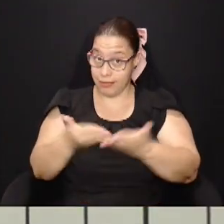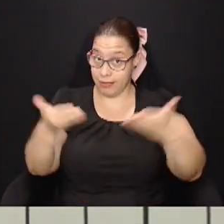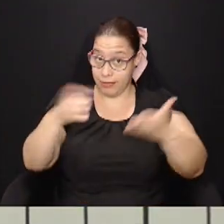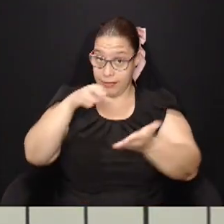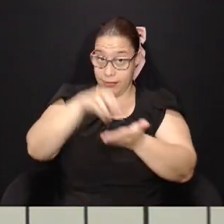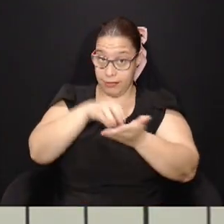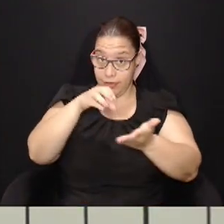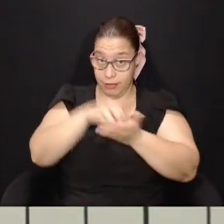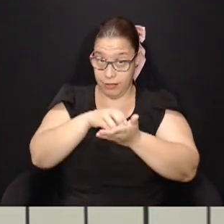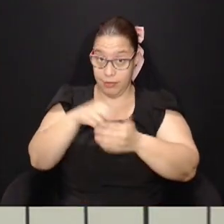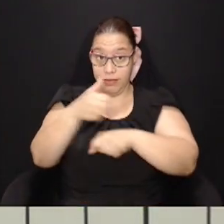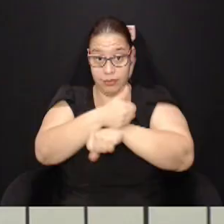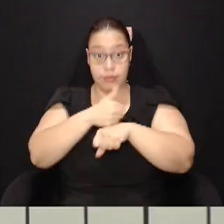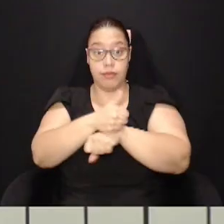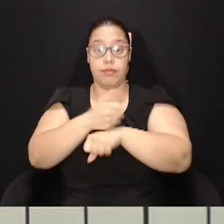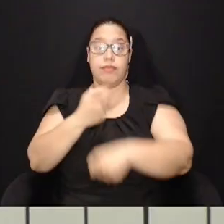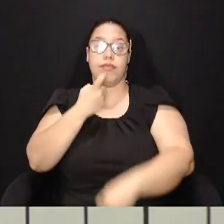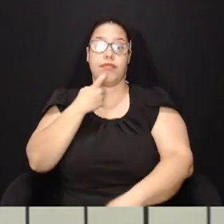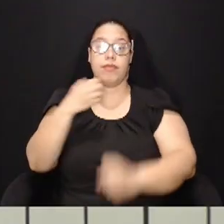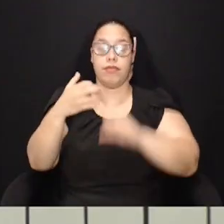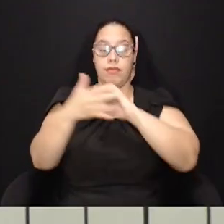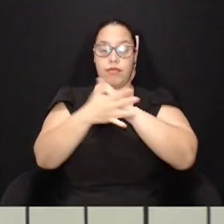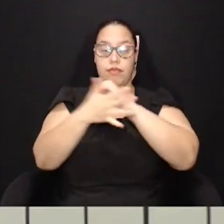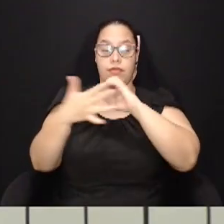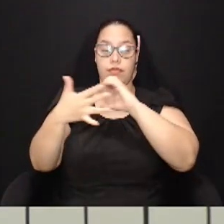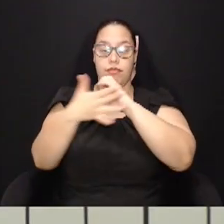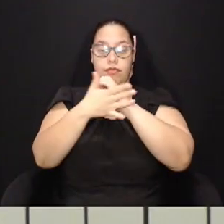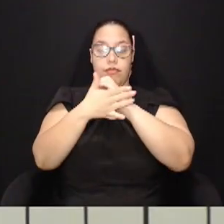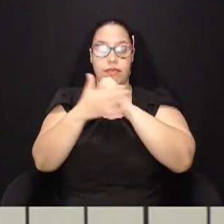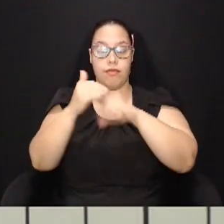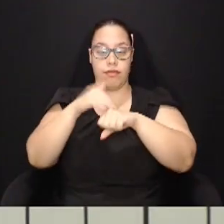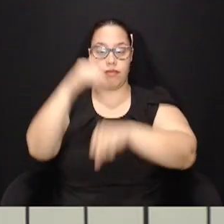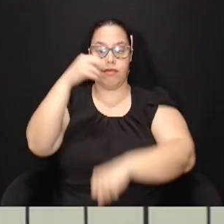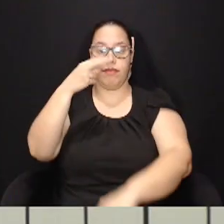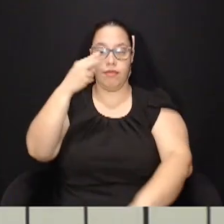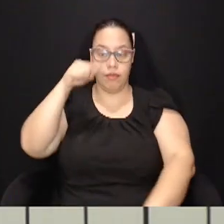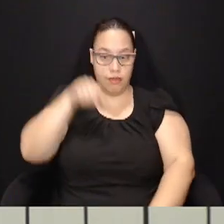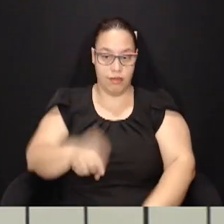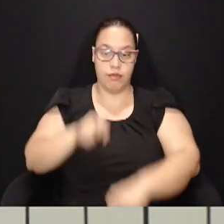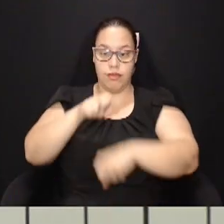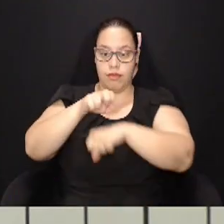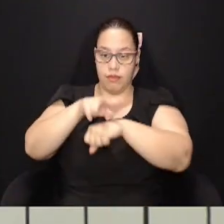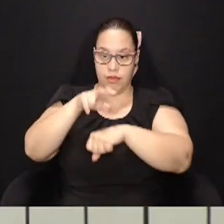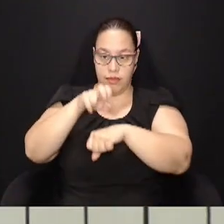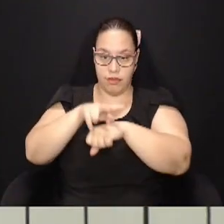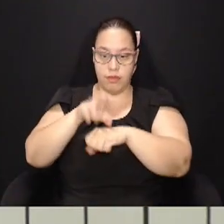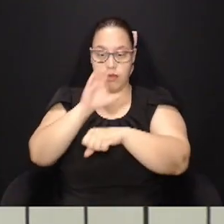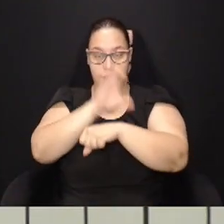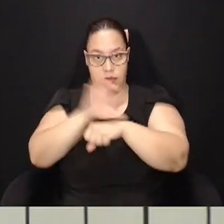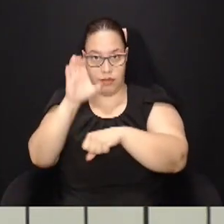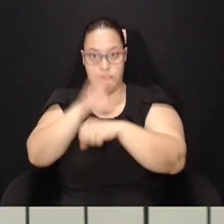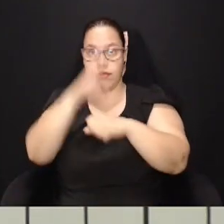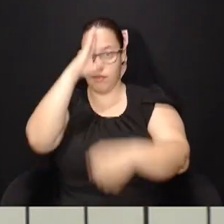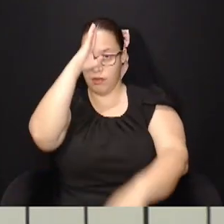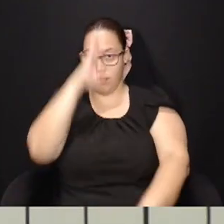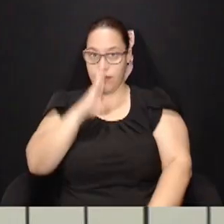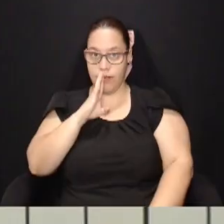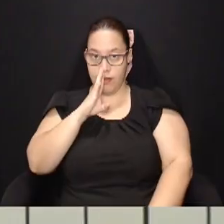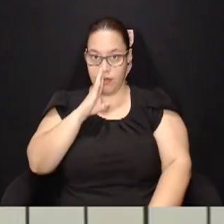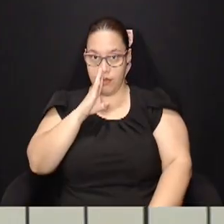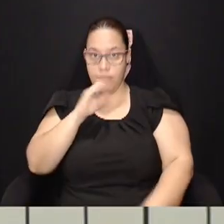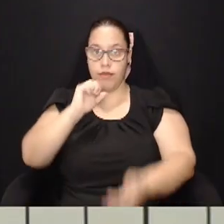de Campinas, o Seprocamp, está com mais de 2.000 vagas para cursos gratuitos de